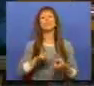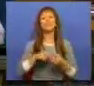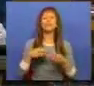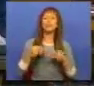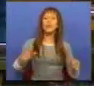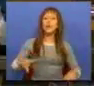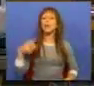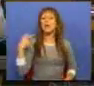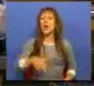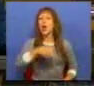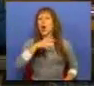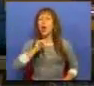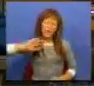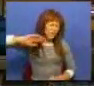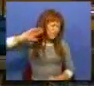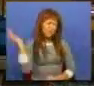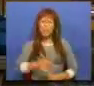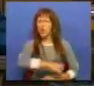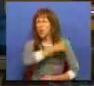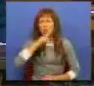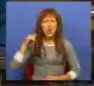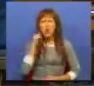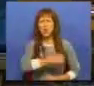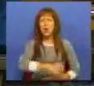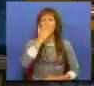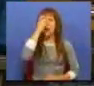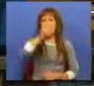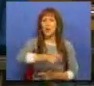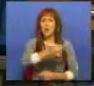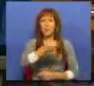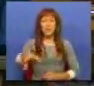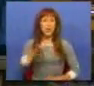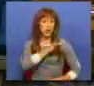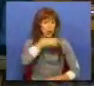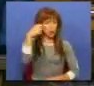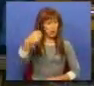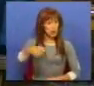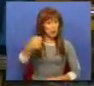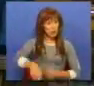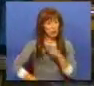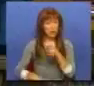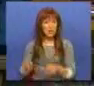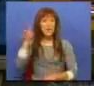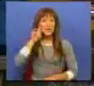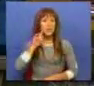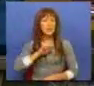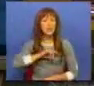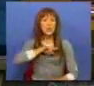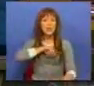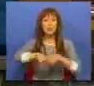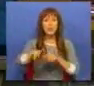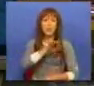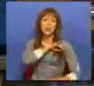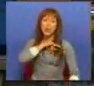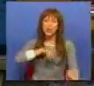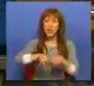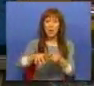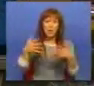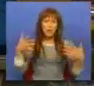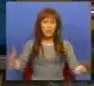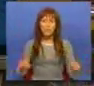situação dramática que penaliza tantas pessoas. Senhor Presidente, senhoras deputadas, senhores